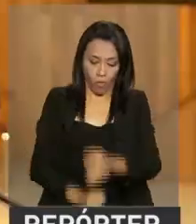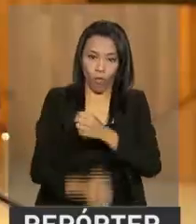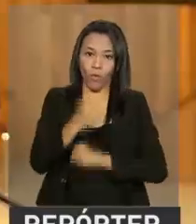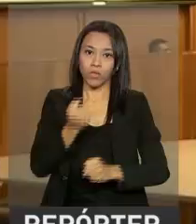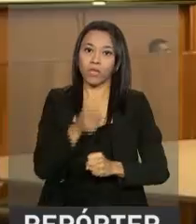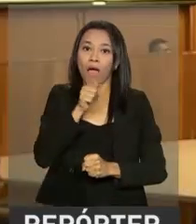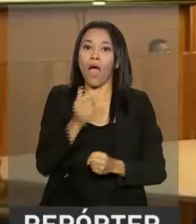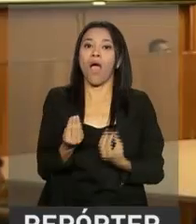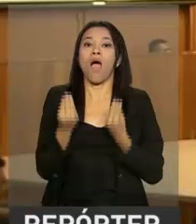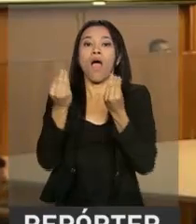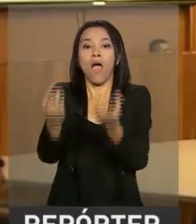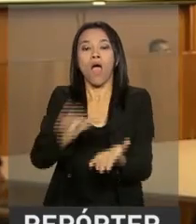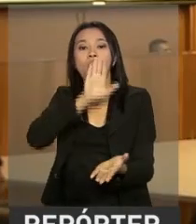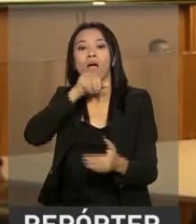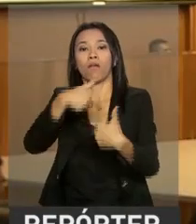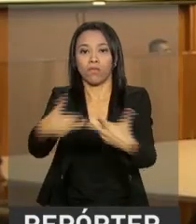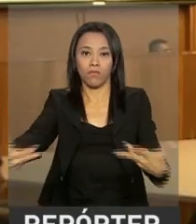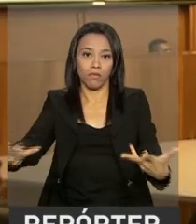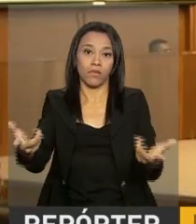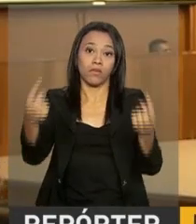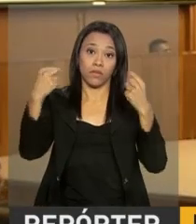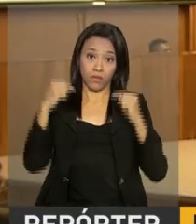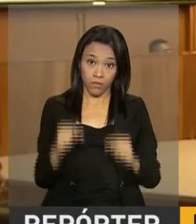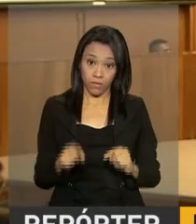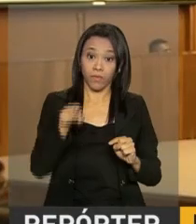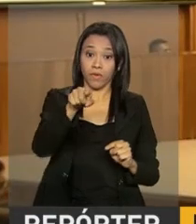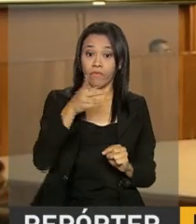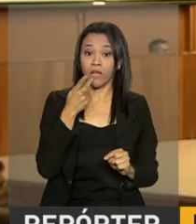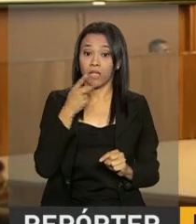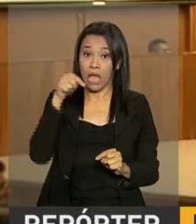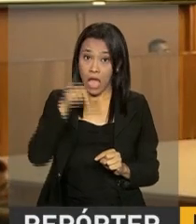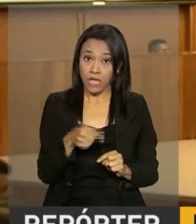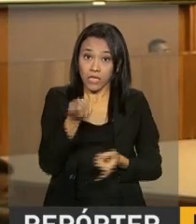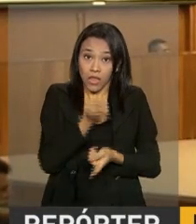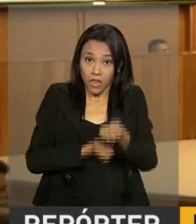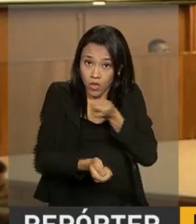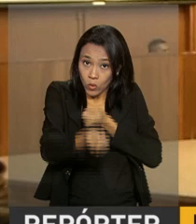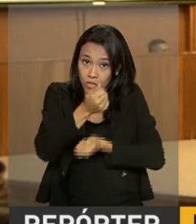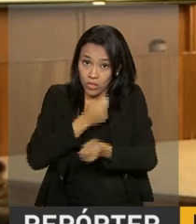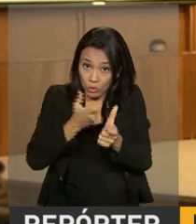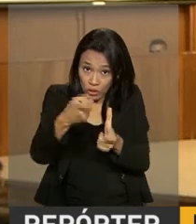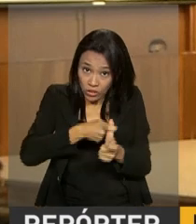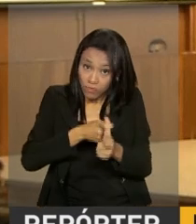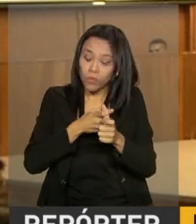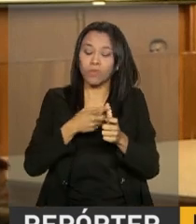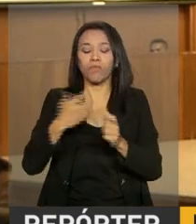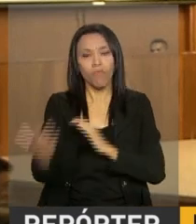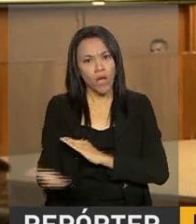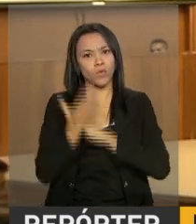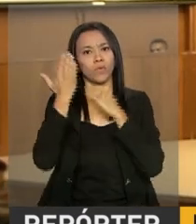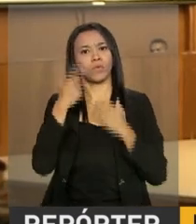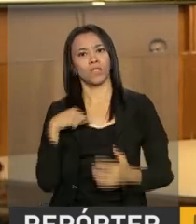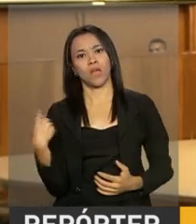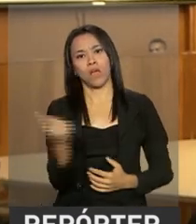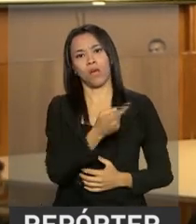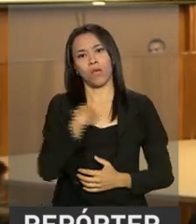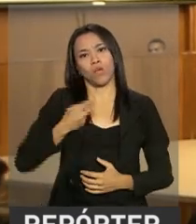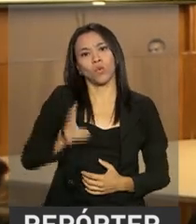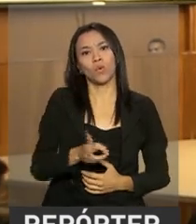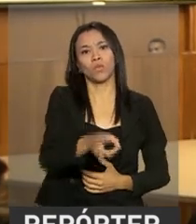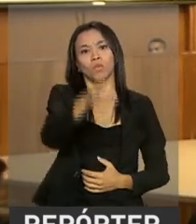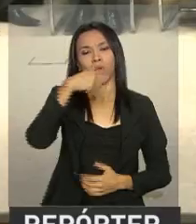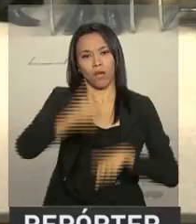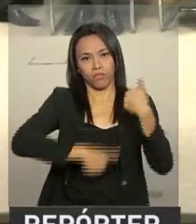ao gado. Essa renegociação vai amenizar bem a nossa situação para que a gente possa dar continuidade às